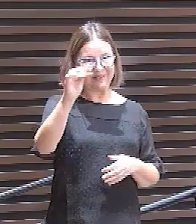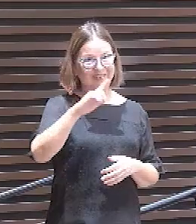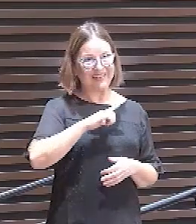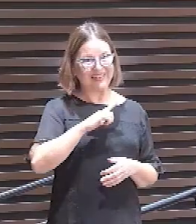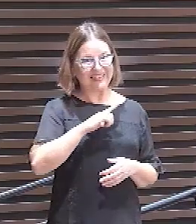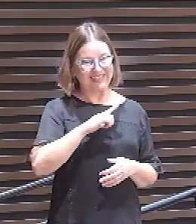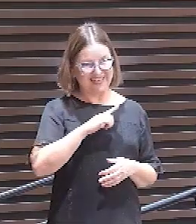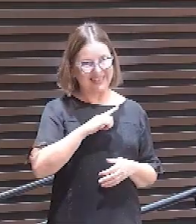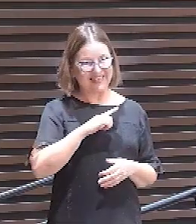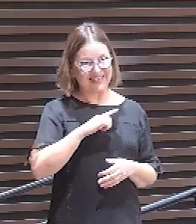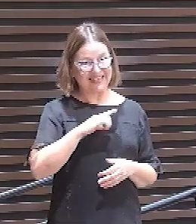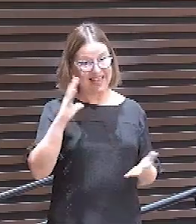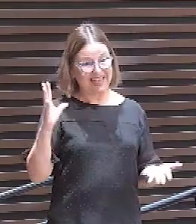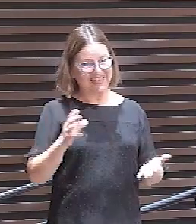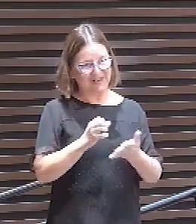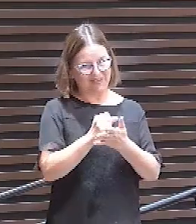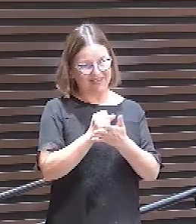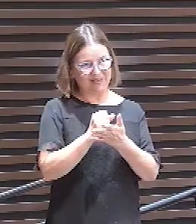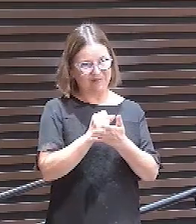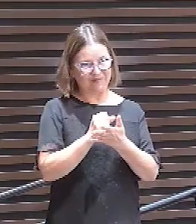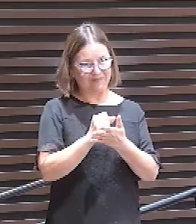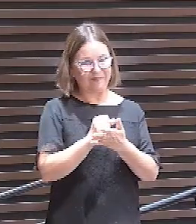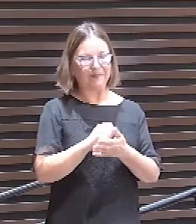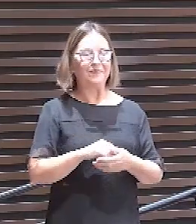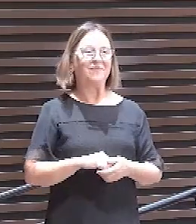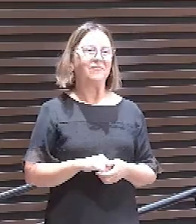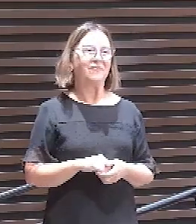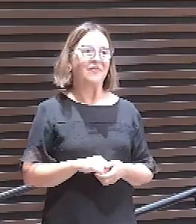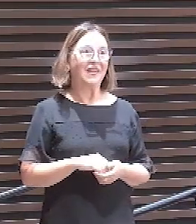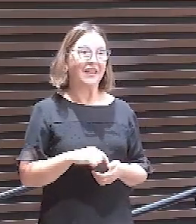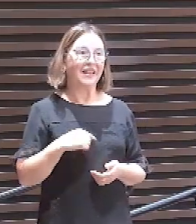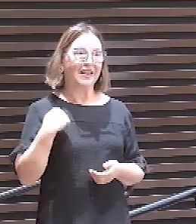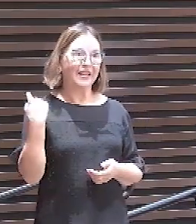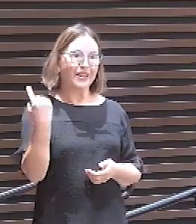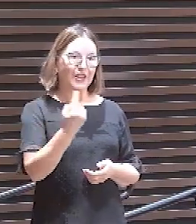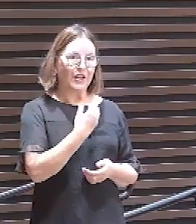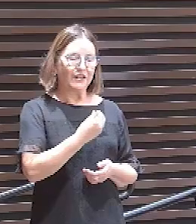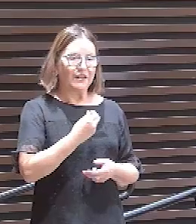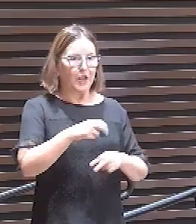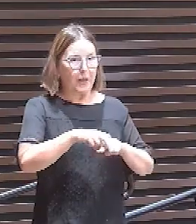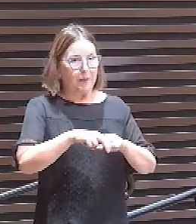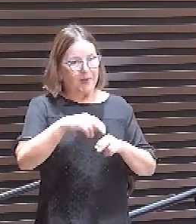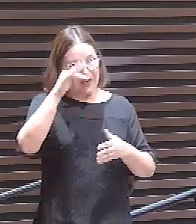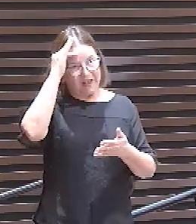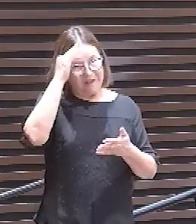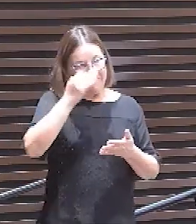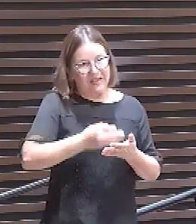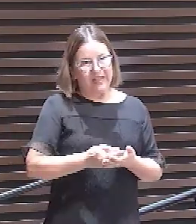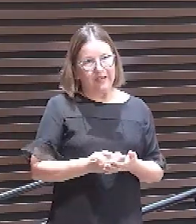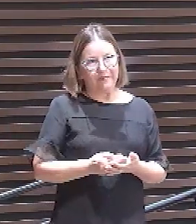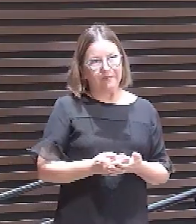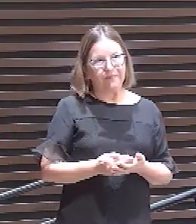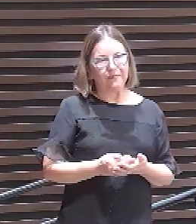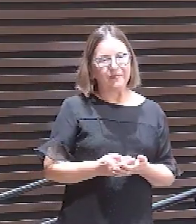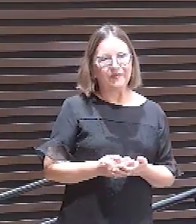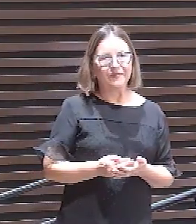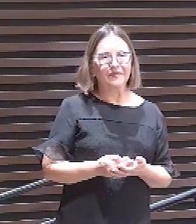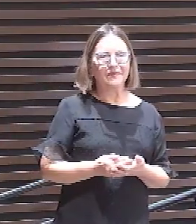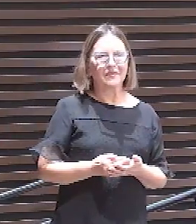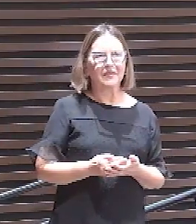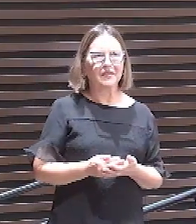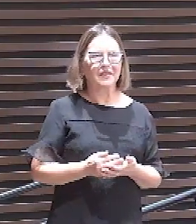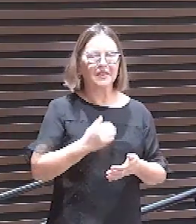no acontecimento. Mas é a mesma coisa. Nenhum pecador pode andar com